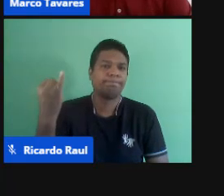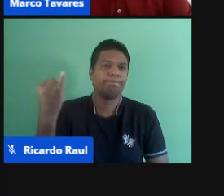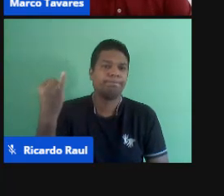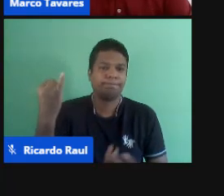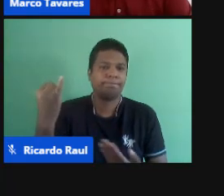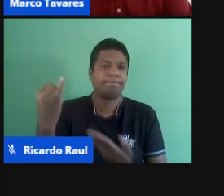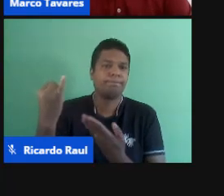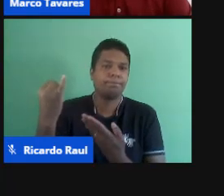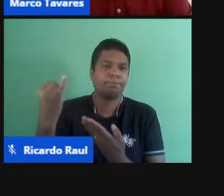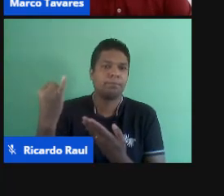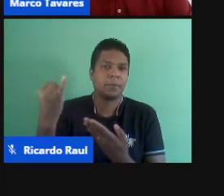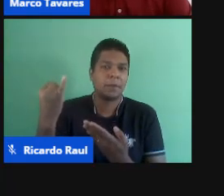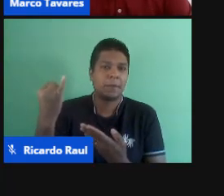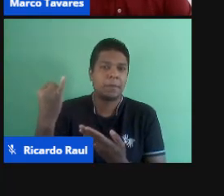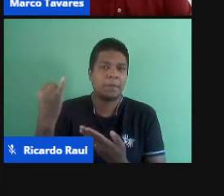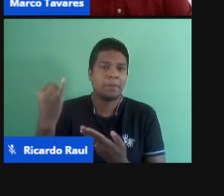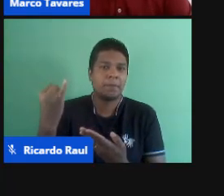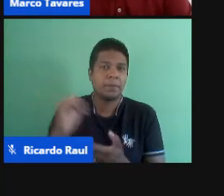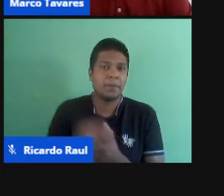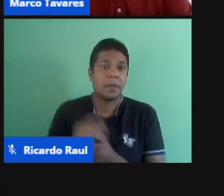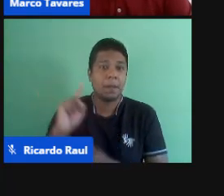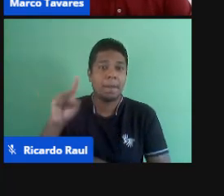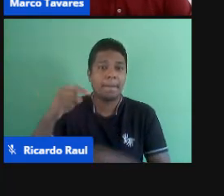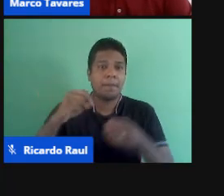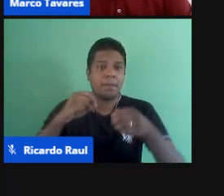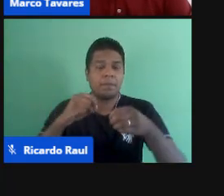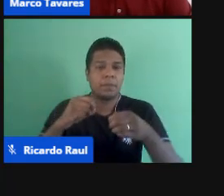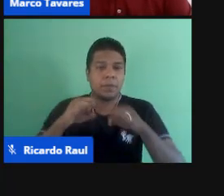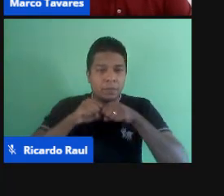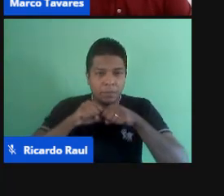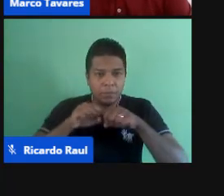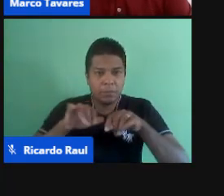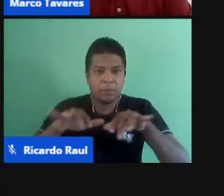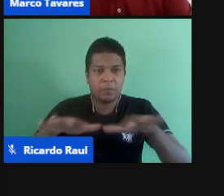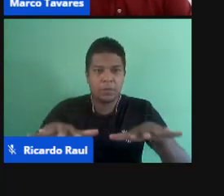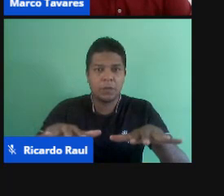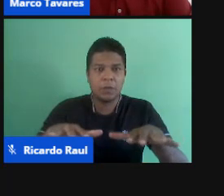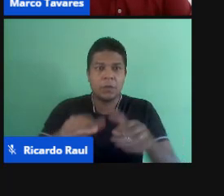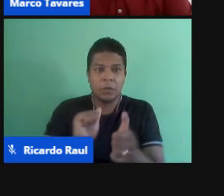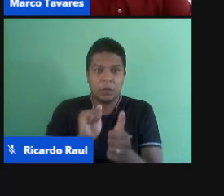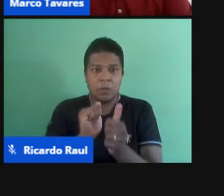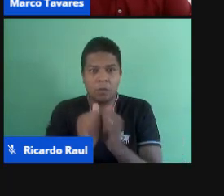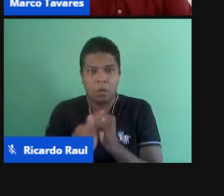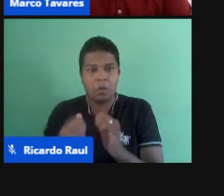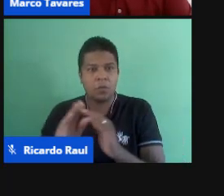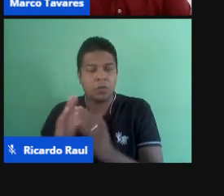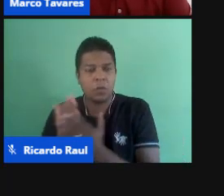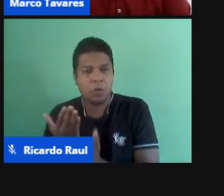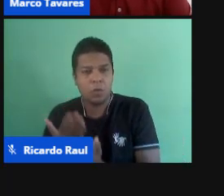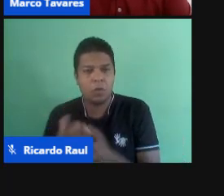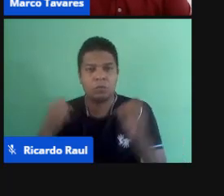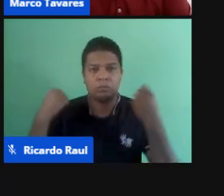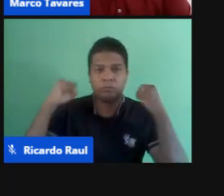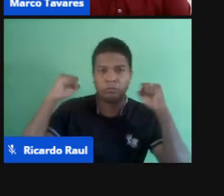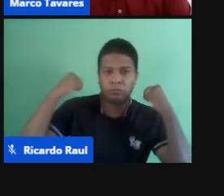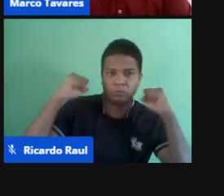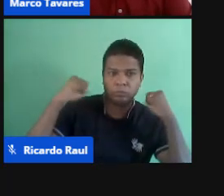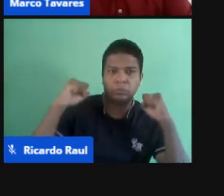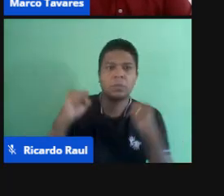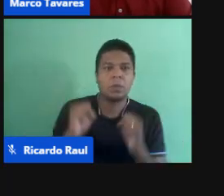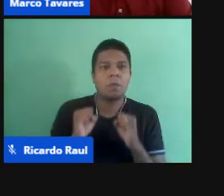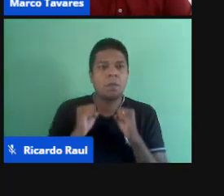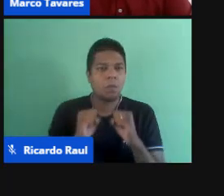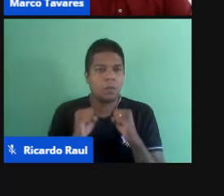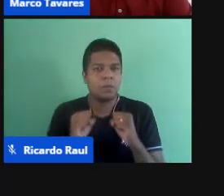E principalmente, nesse pós-pandemia, eu acho que o esporte escolar, a educação física podem ser, sim, um